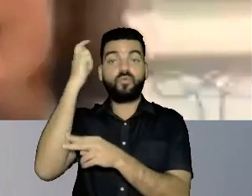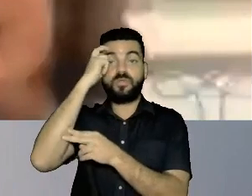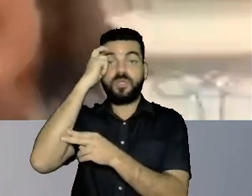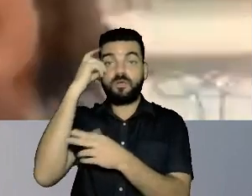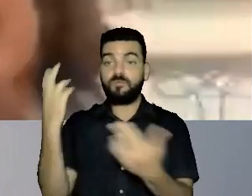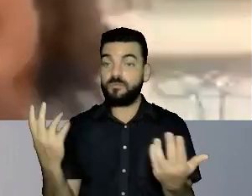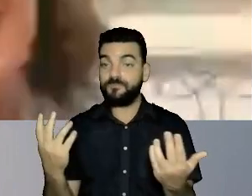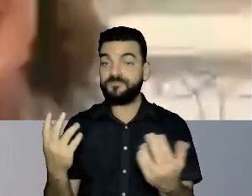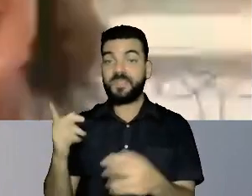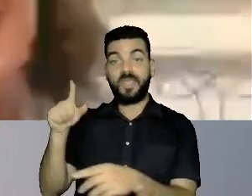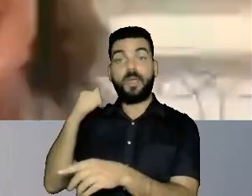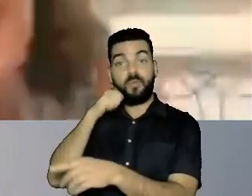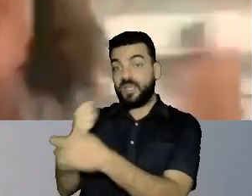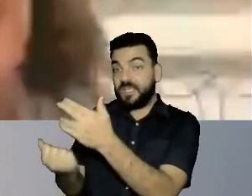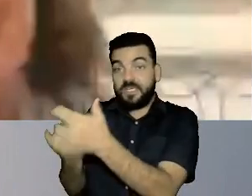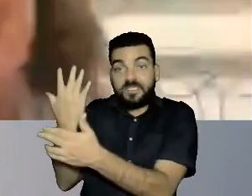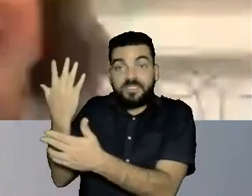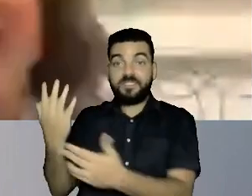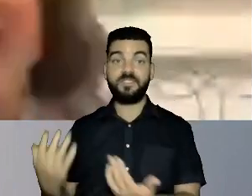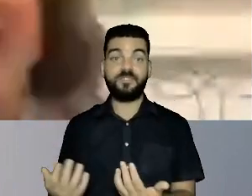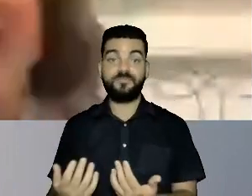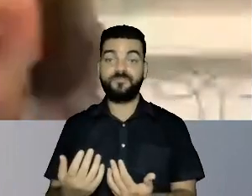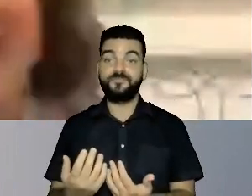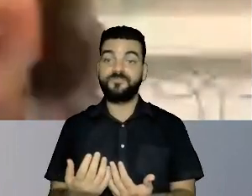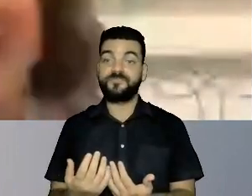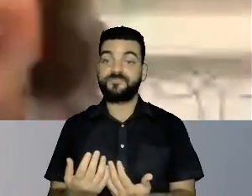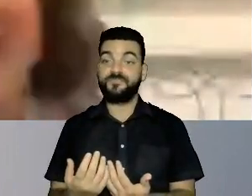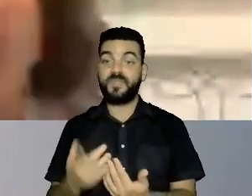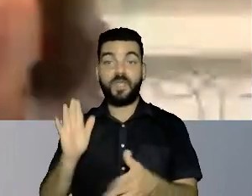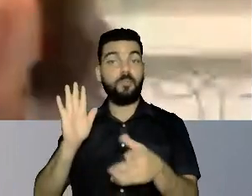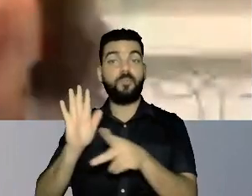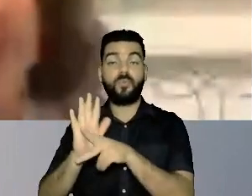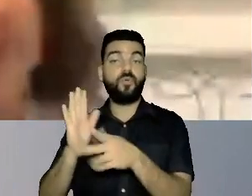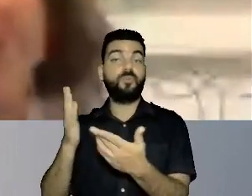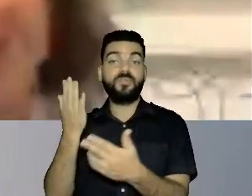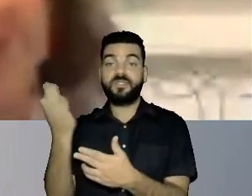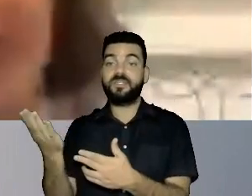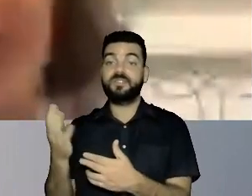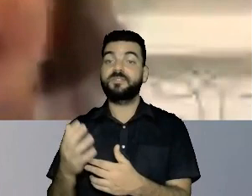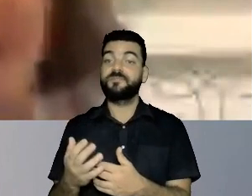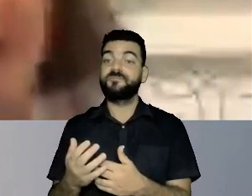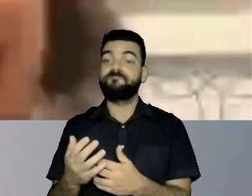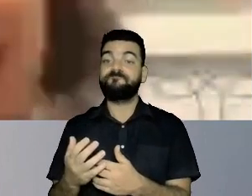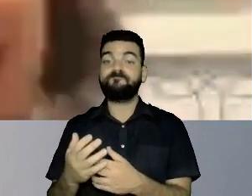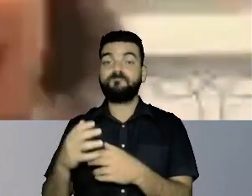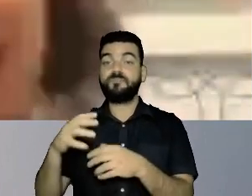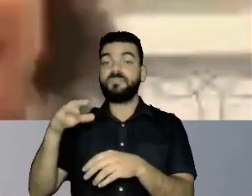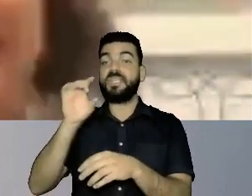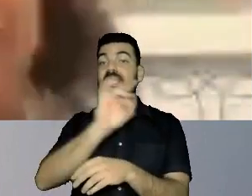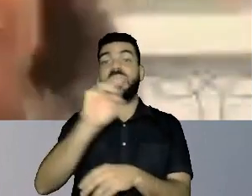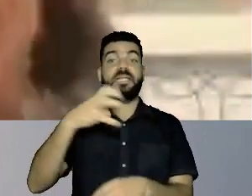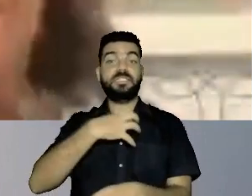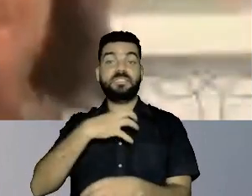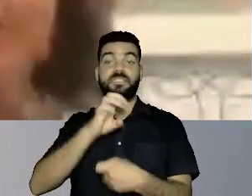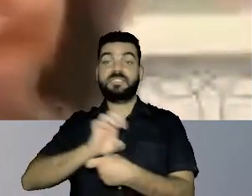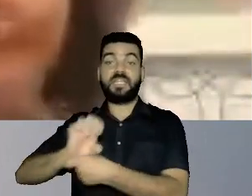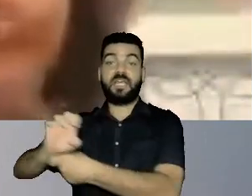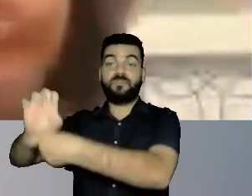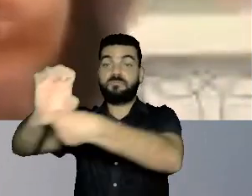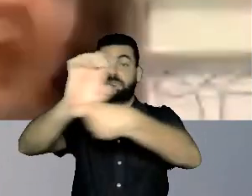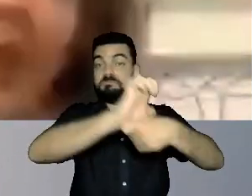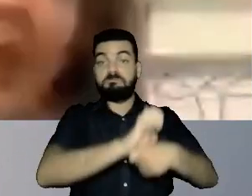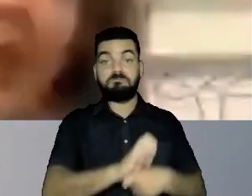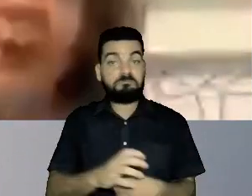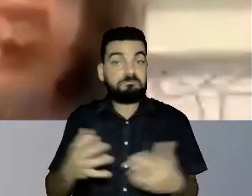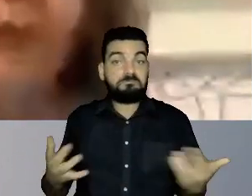Sergipe. Então, tem uma riqueza aí do patrimônio produzido